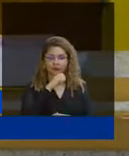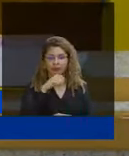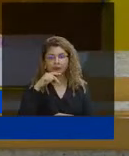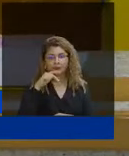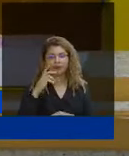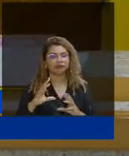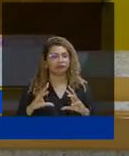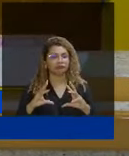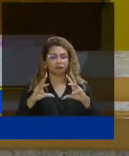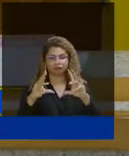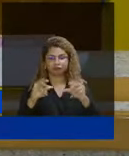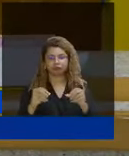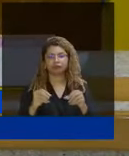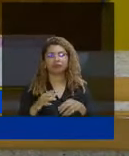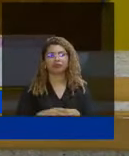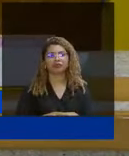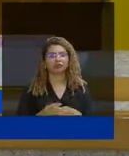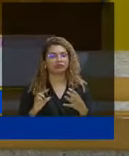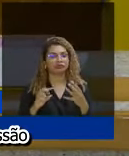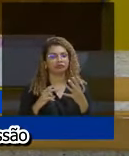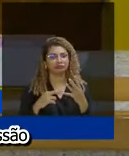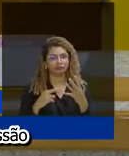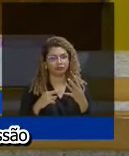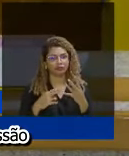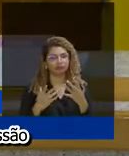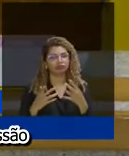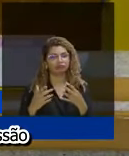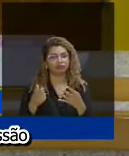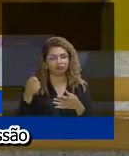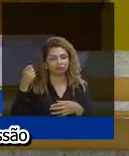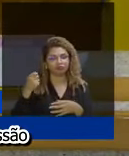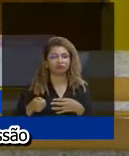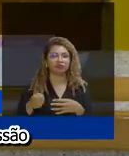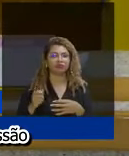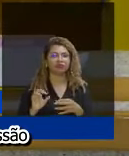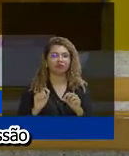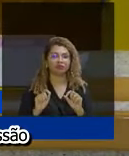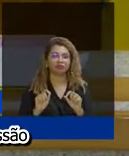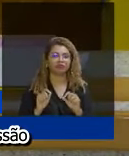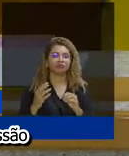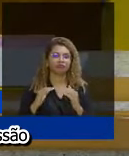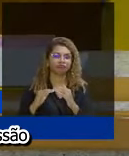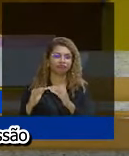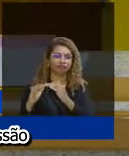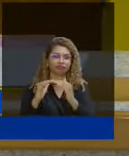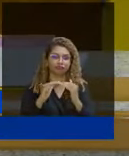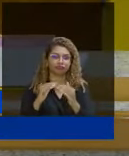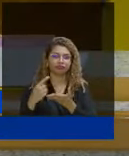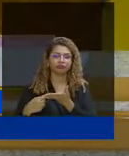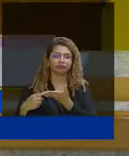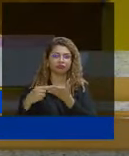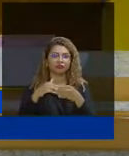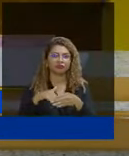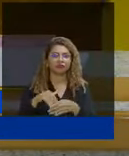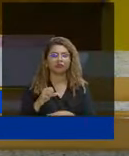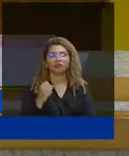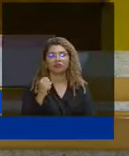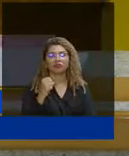unanimidade, conheceu do recurso e no mérito negou o provimento dos termos de voto do juiz relator. Acórdão publicado em sessão, número dele